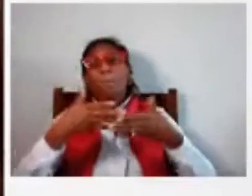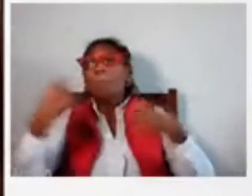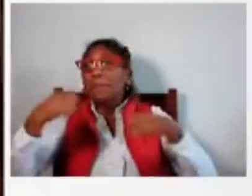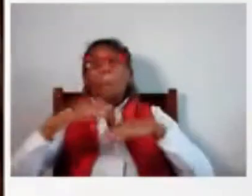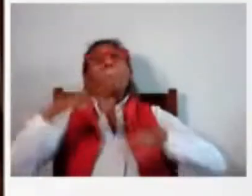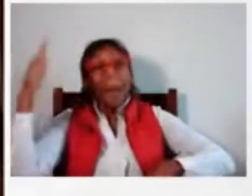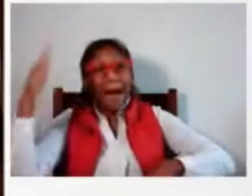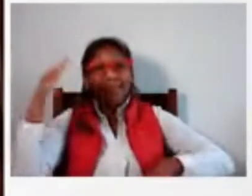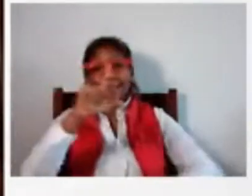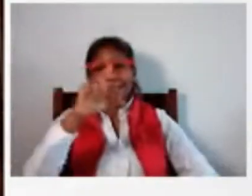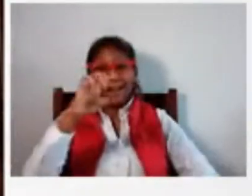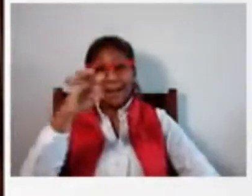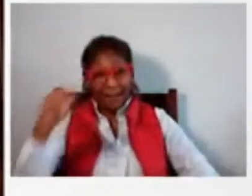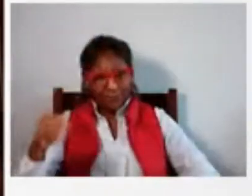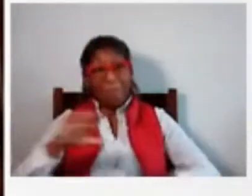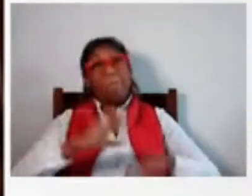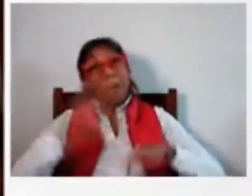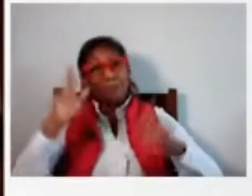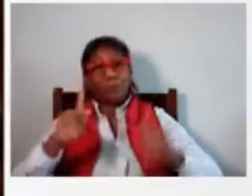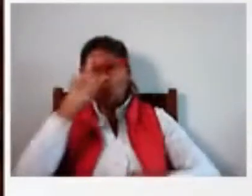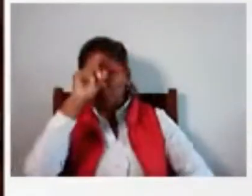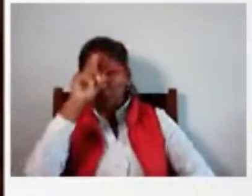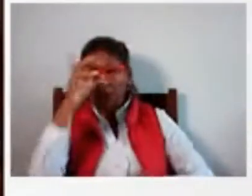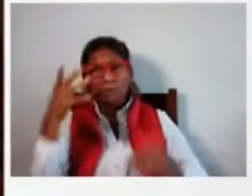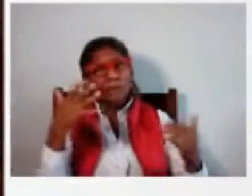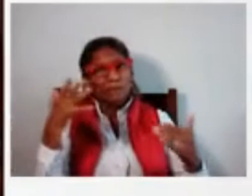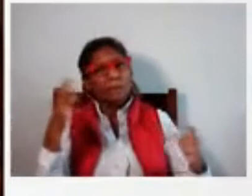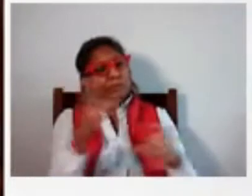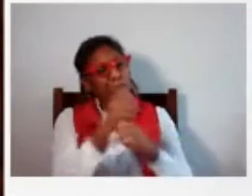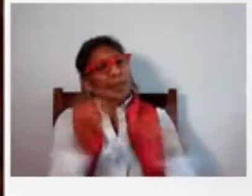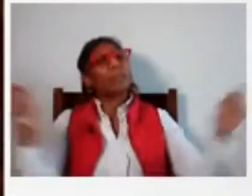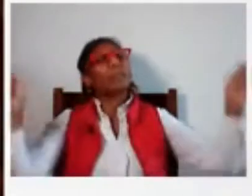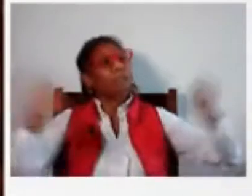e crescimento do número de internações, a gente começa a ter aí